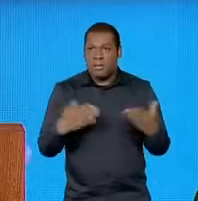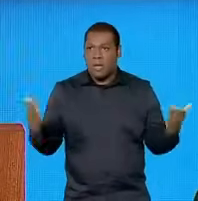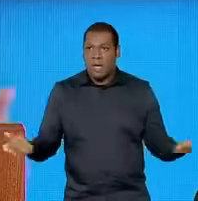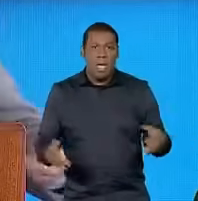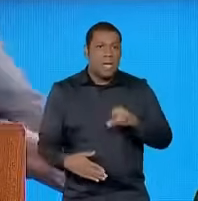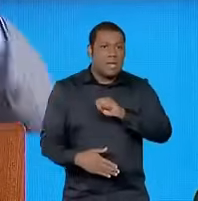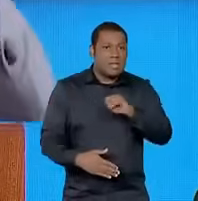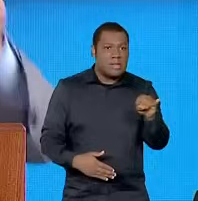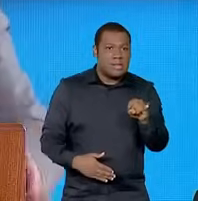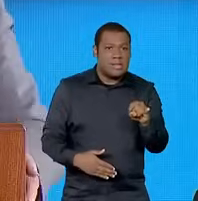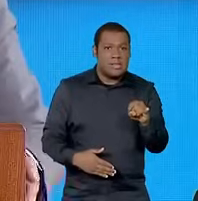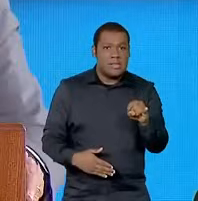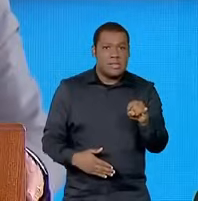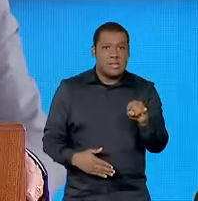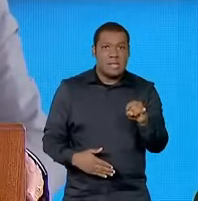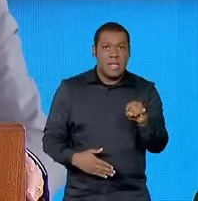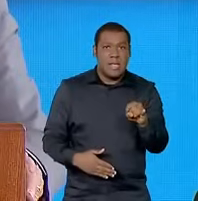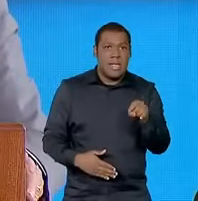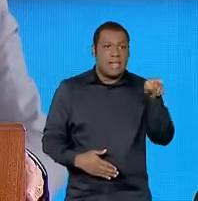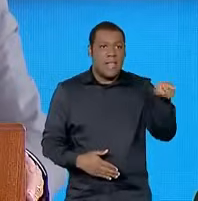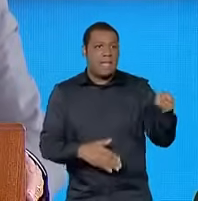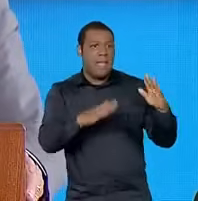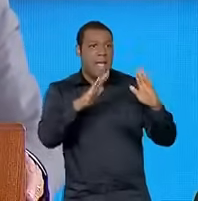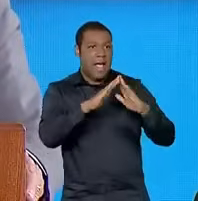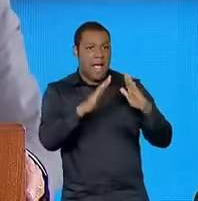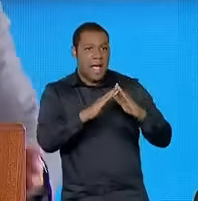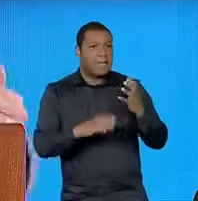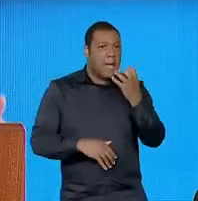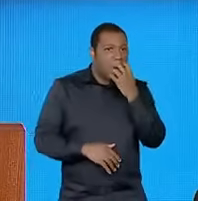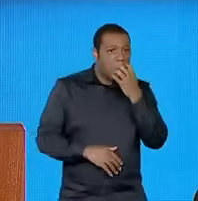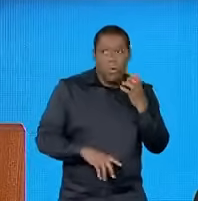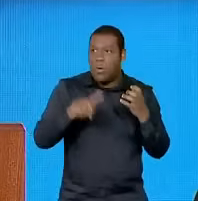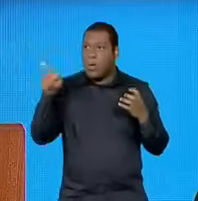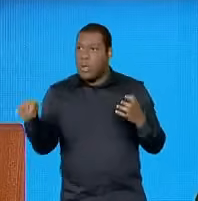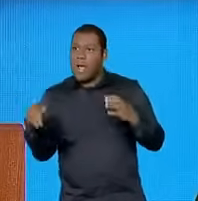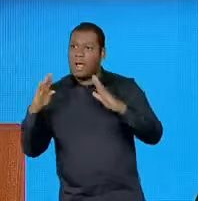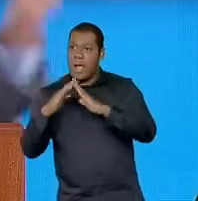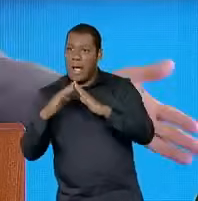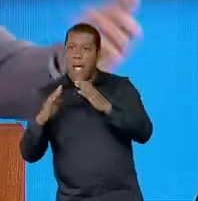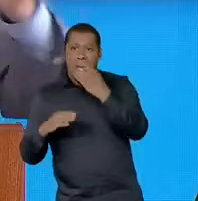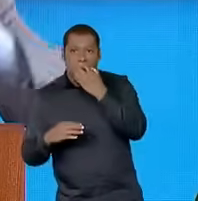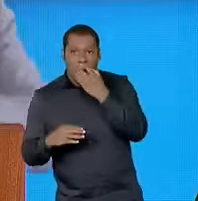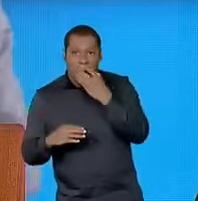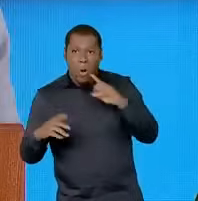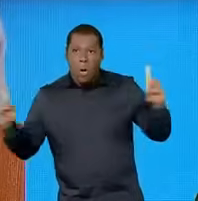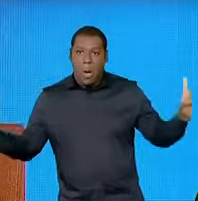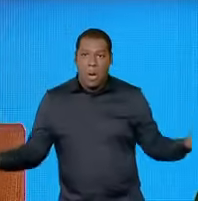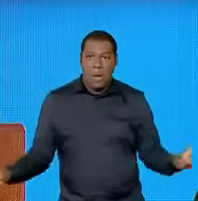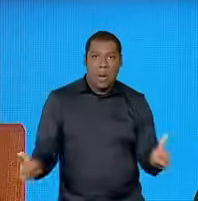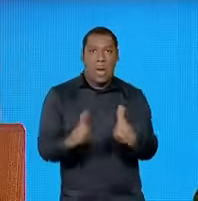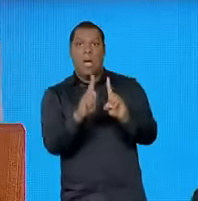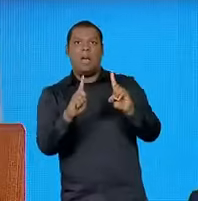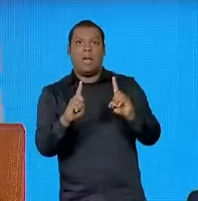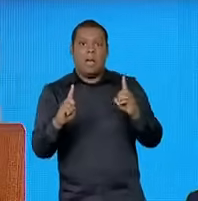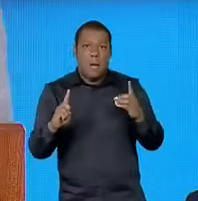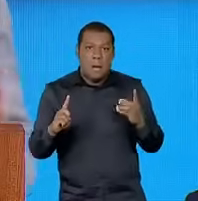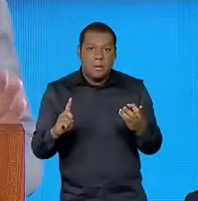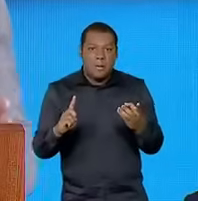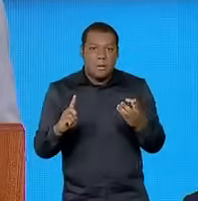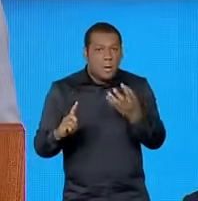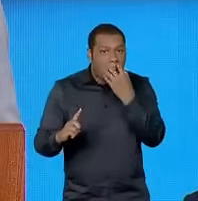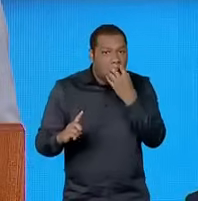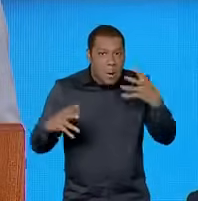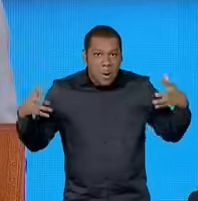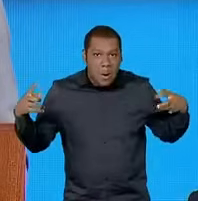cachorro, é o dia inteiro os cachorros se pegando. E se ele tiver uma galinha, o outro vai comer a galinha do outro, precisa ter um negocinho para